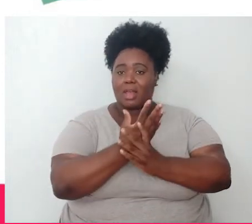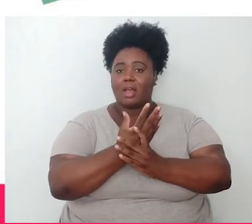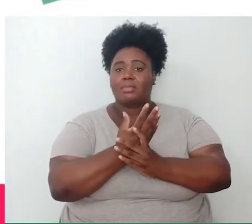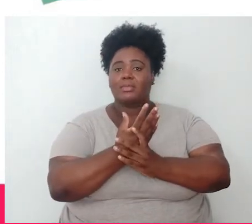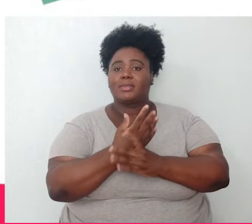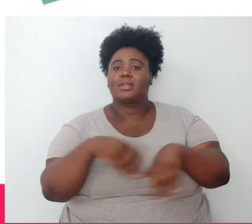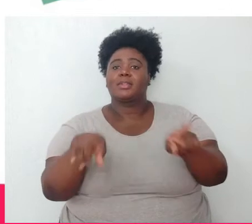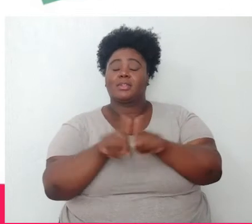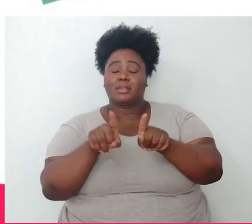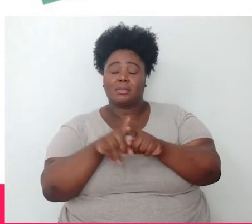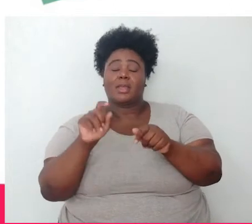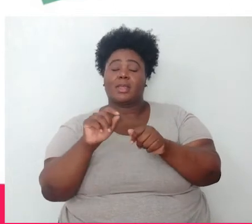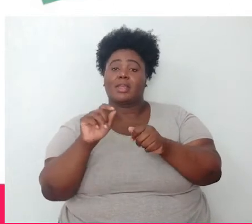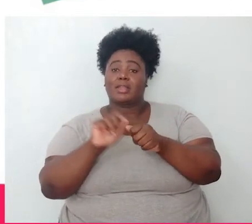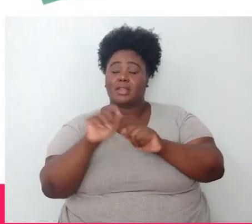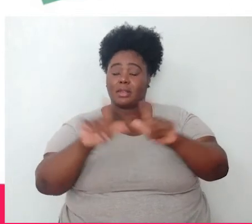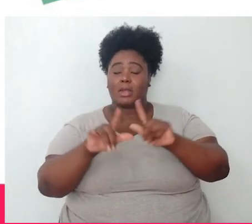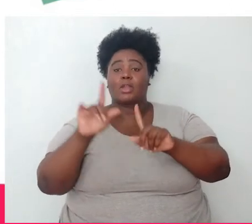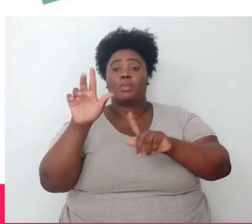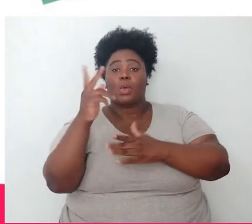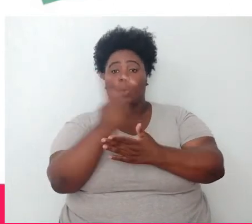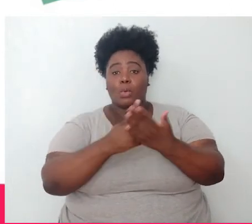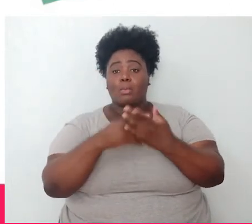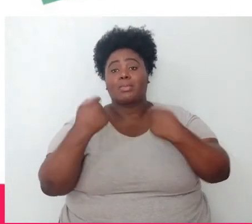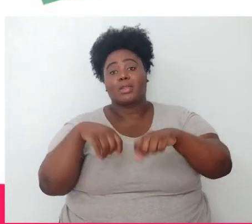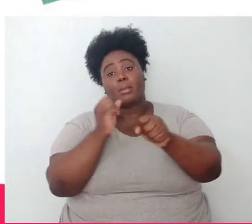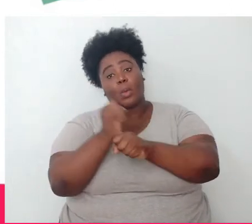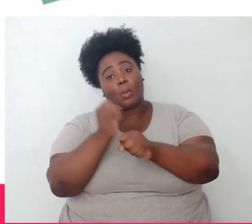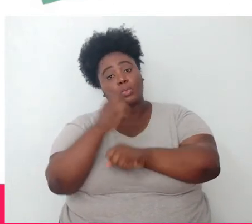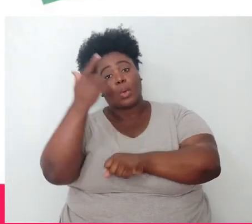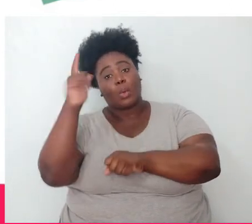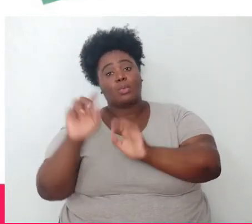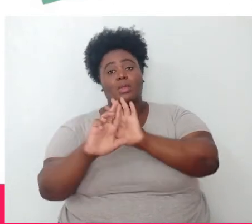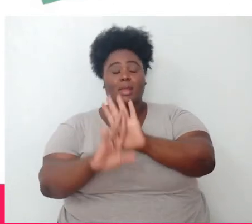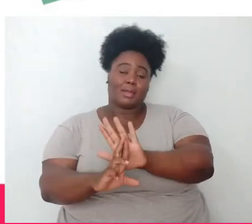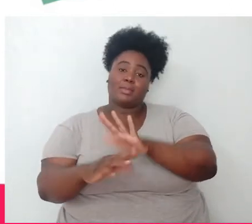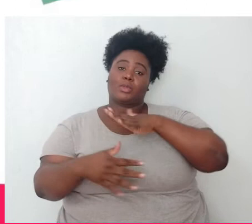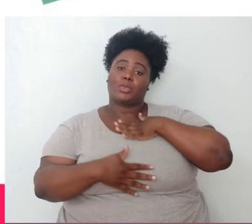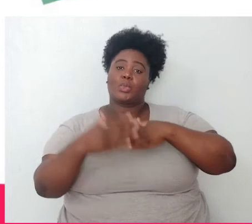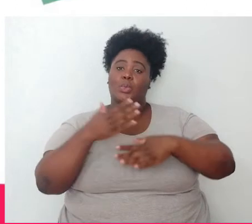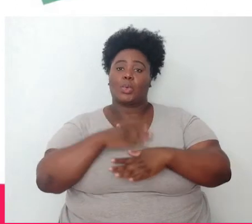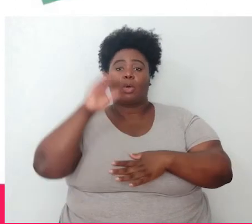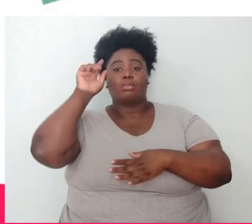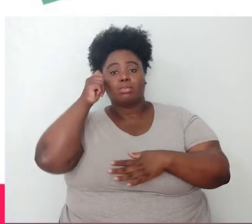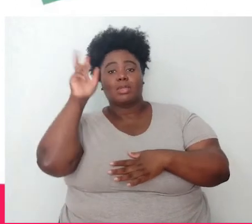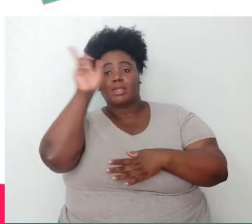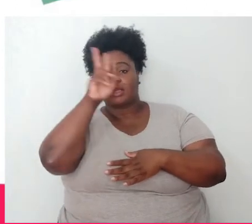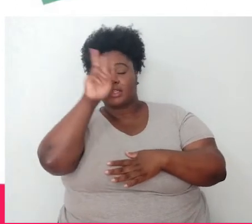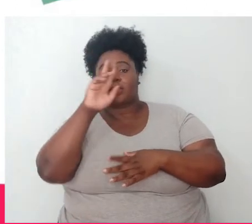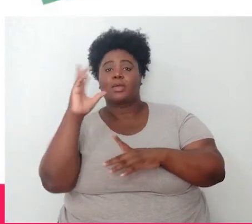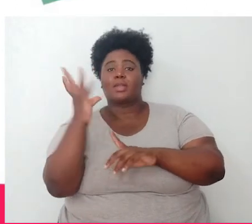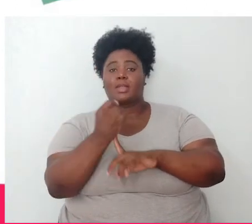e lidamos com imagem, precisamos construir outros tipos de representação para o corpo negro na história da arte